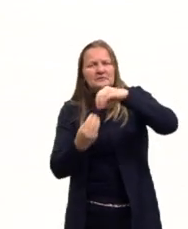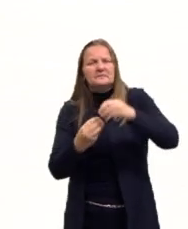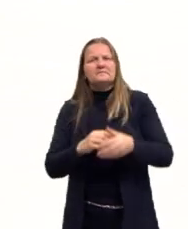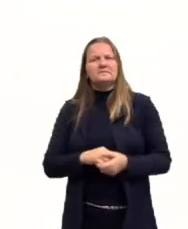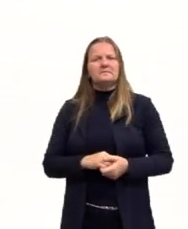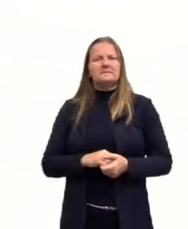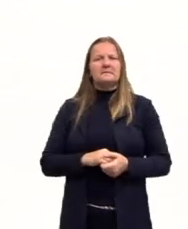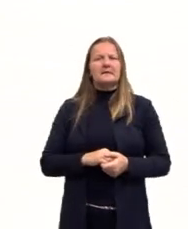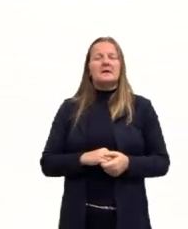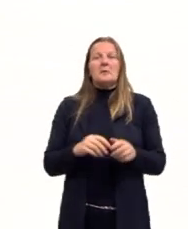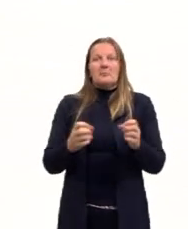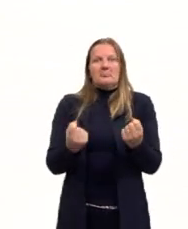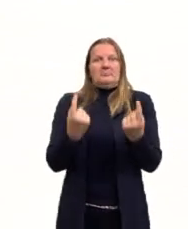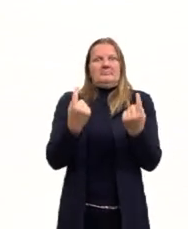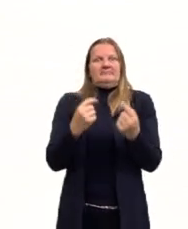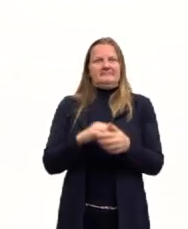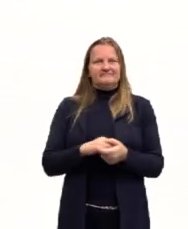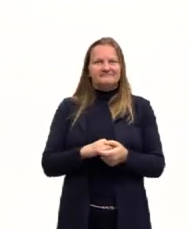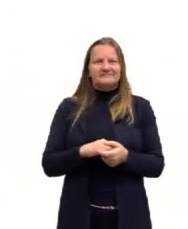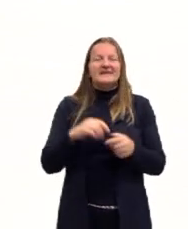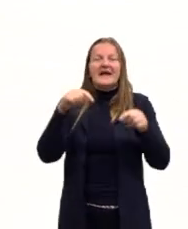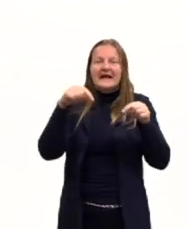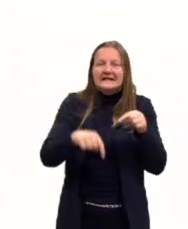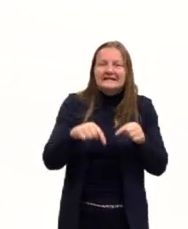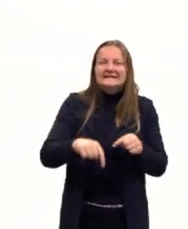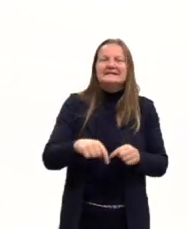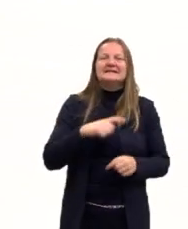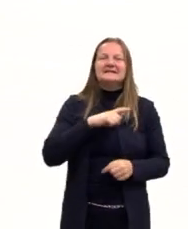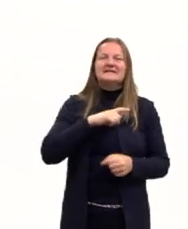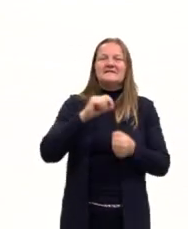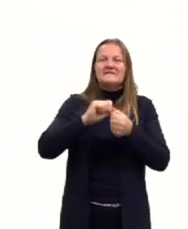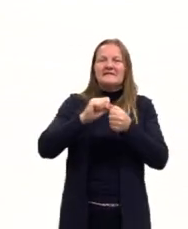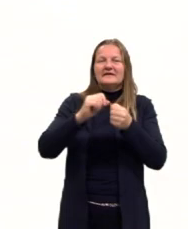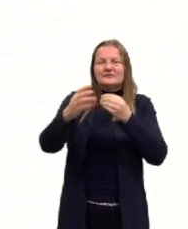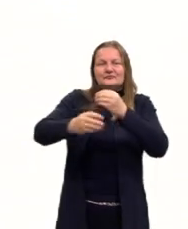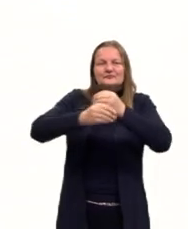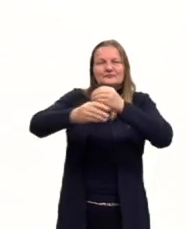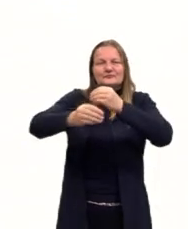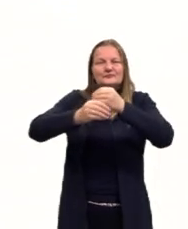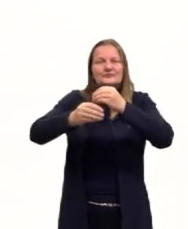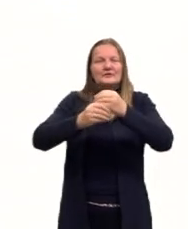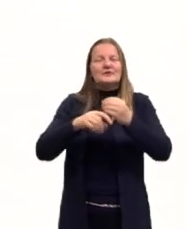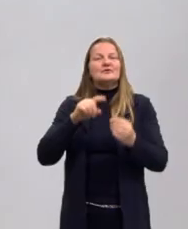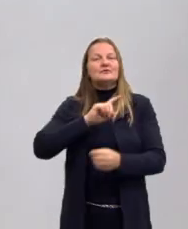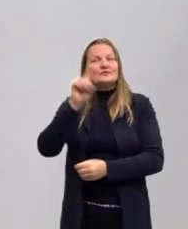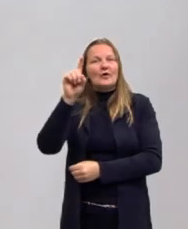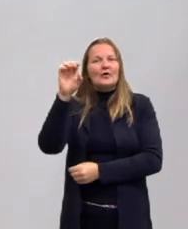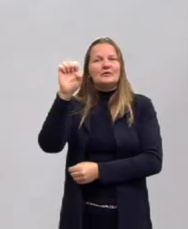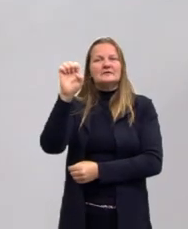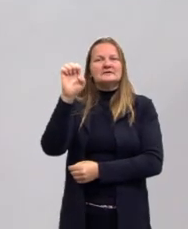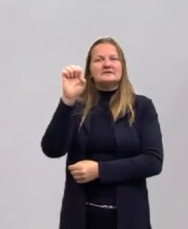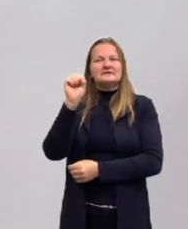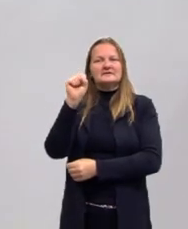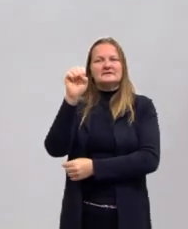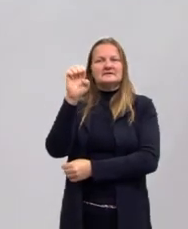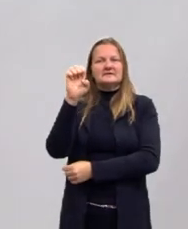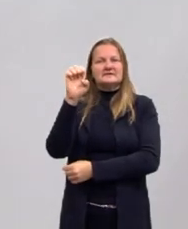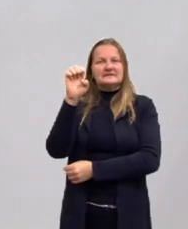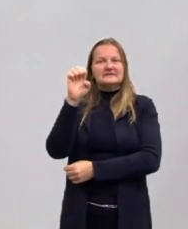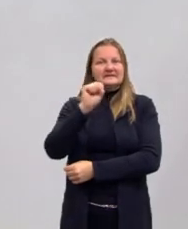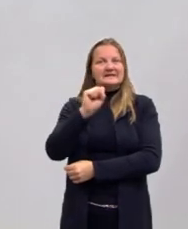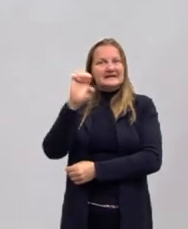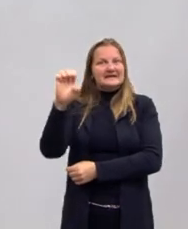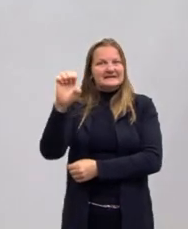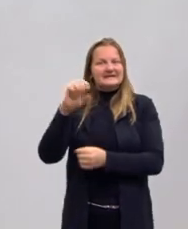coloração mais clara e aqui eu faço adendo que não é só lá no Sergipe né Tem várias outras regiões